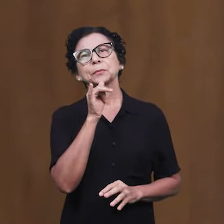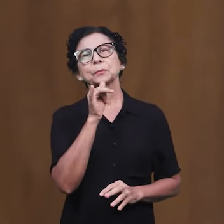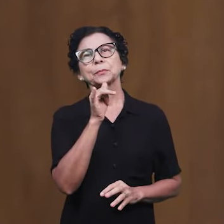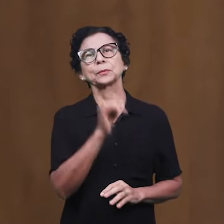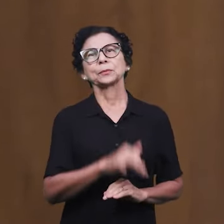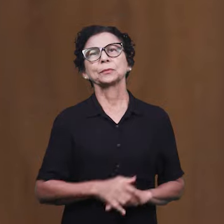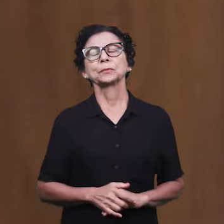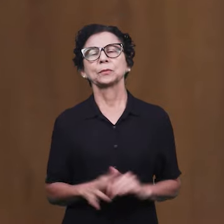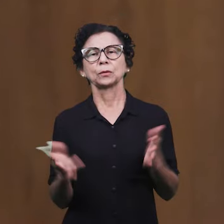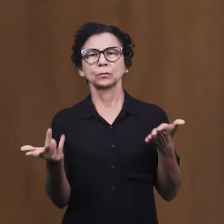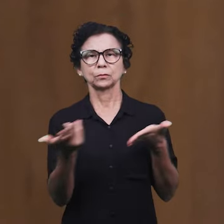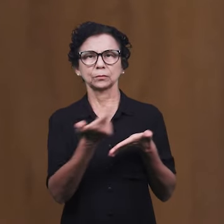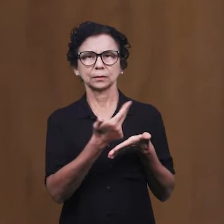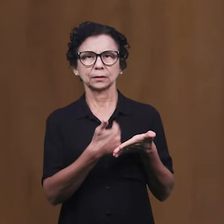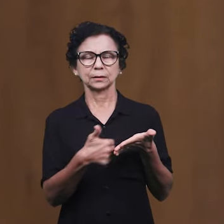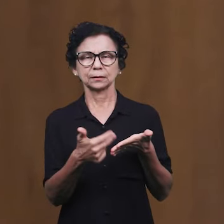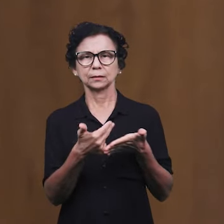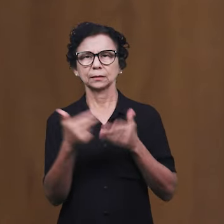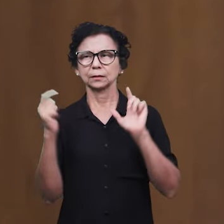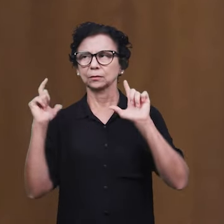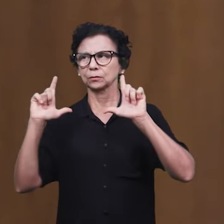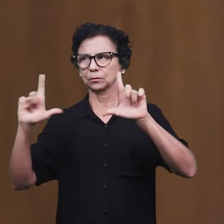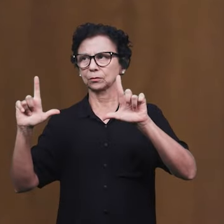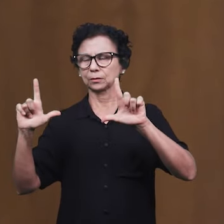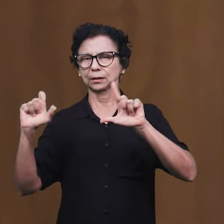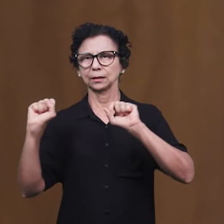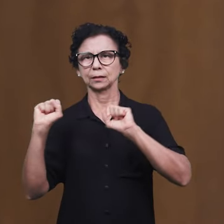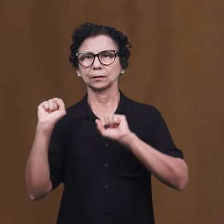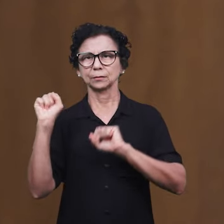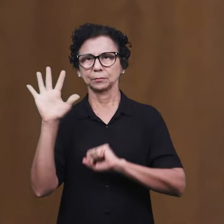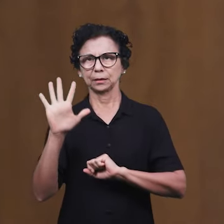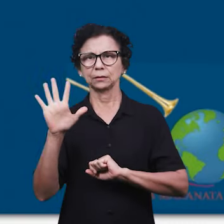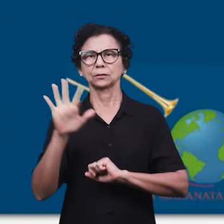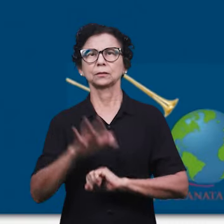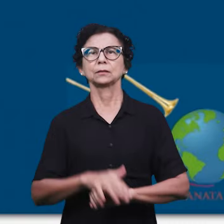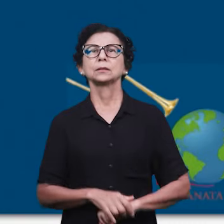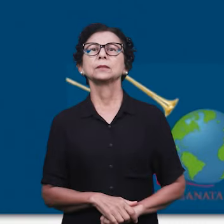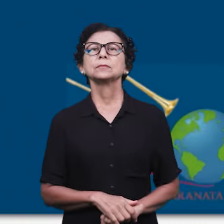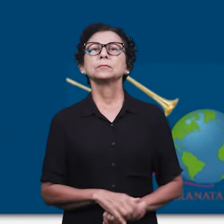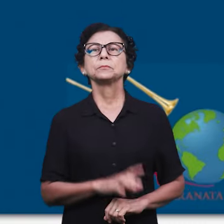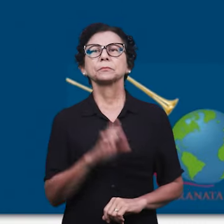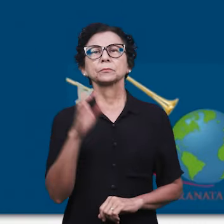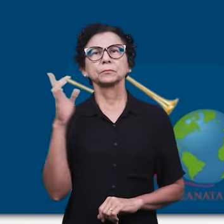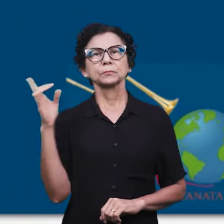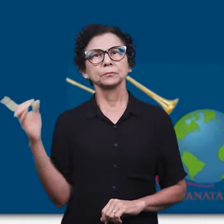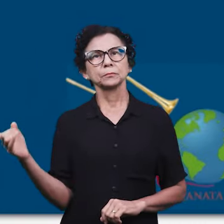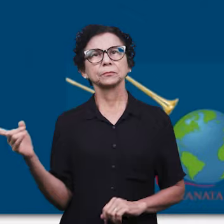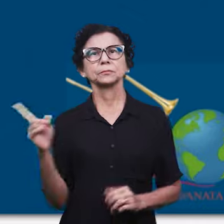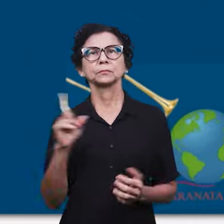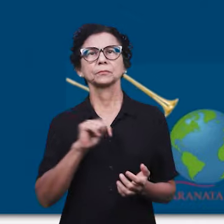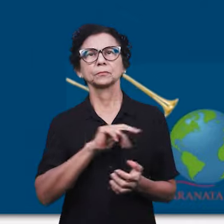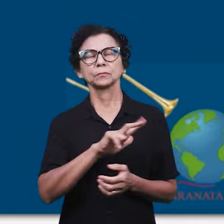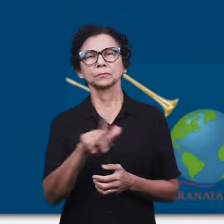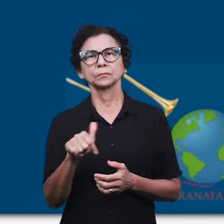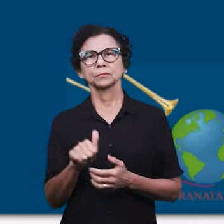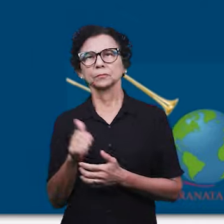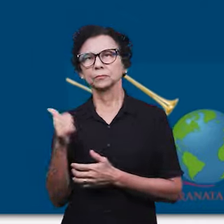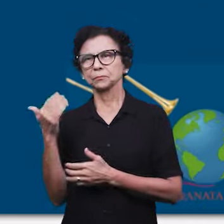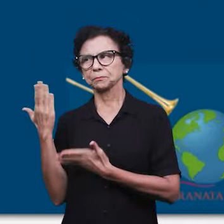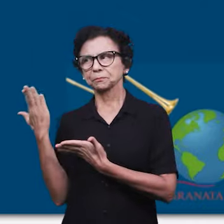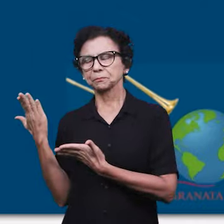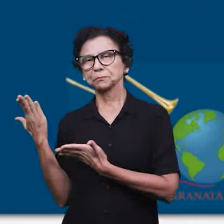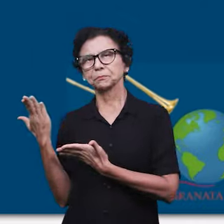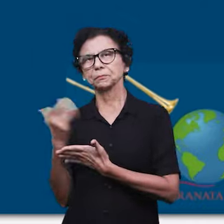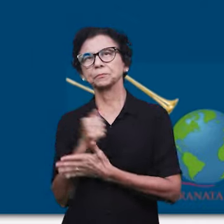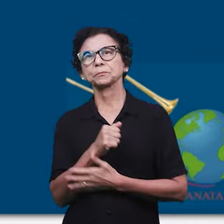uma ilustração que eu gostaria que fosse projetado, se possível, que você tem uma série de engrenagens. Imagine